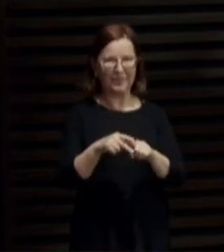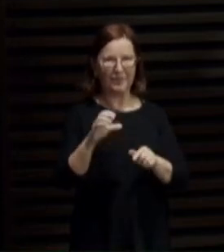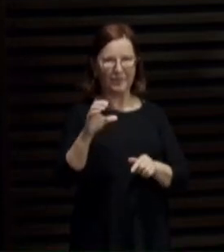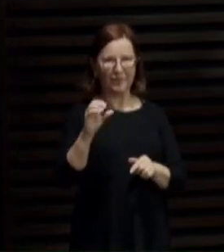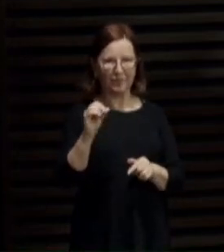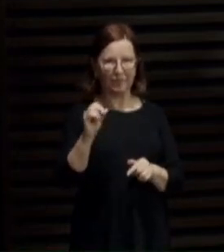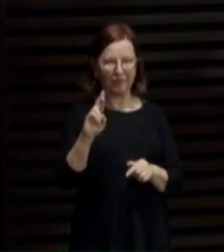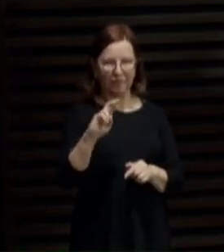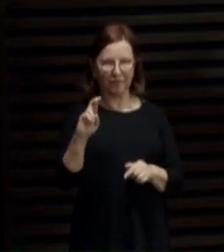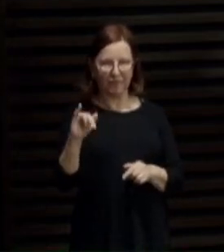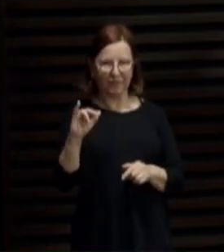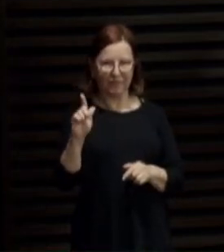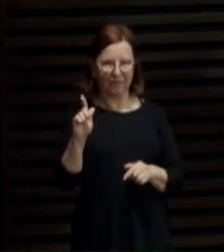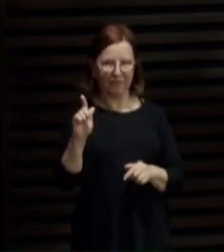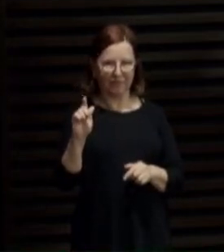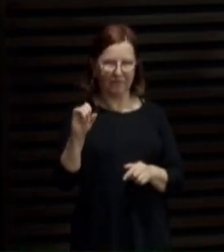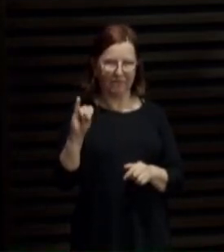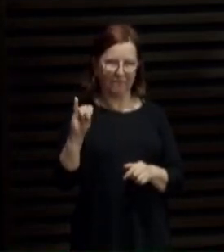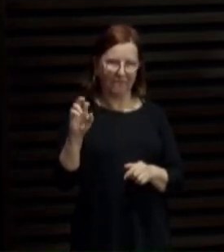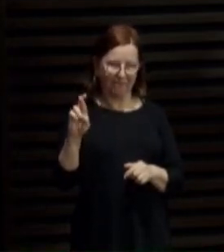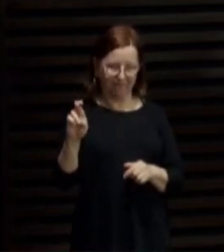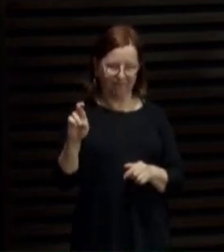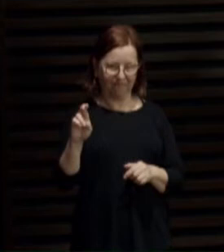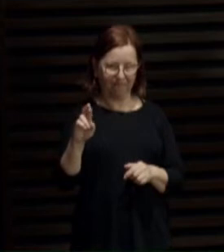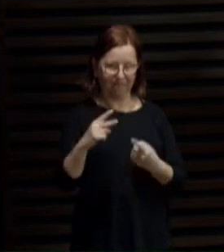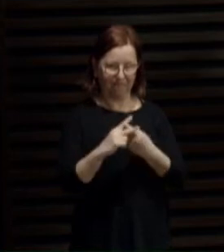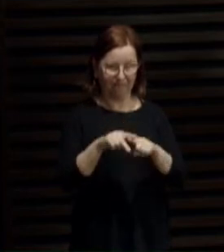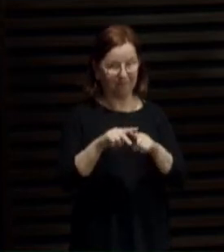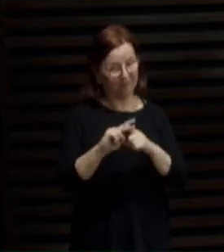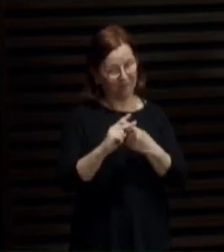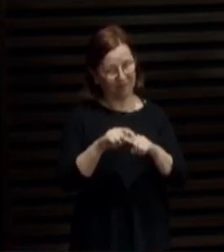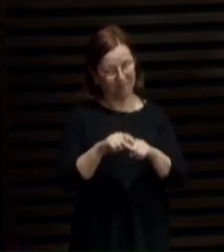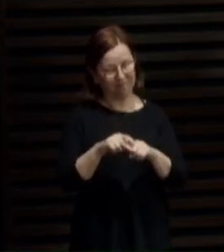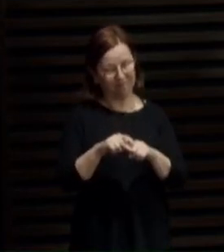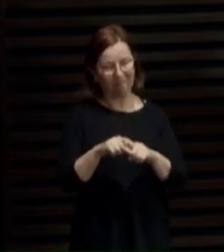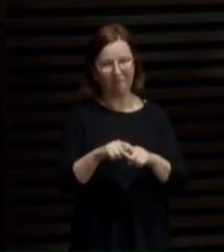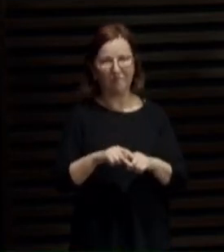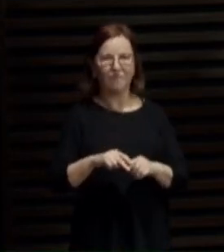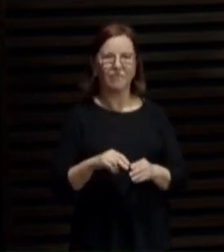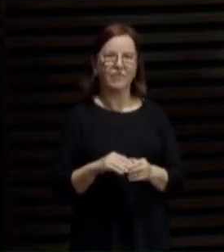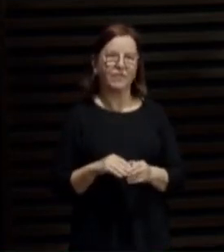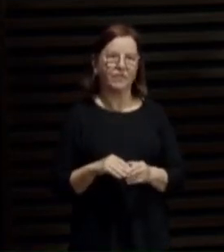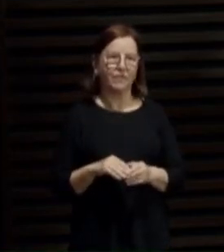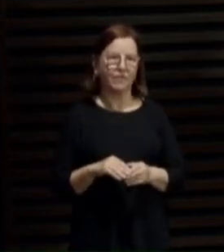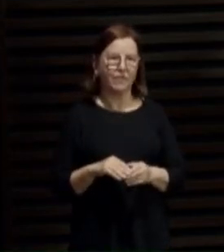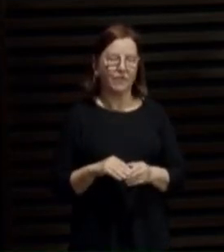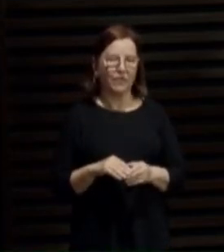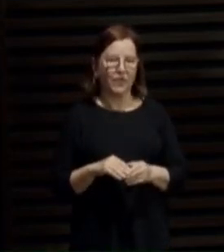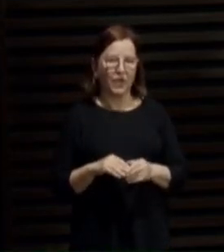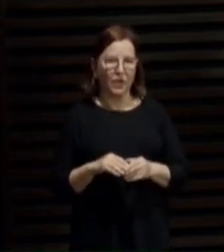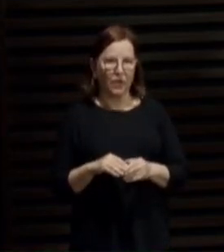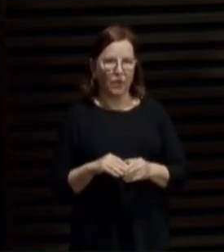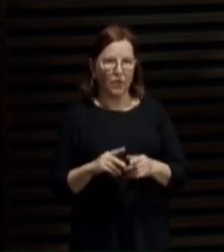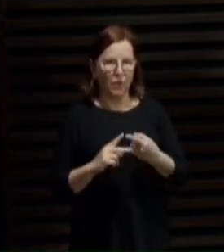supressão ou até uma correção física, dentro dos limites, no lugar certo, da